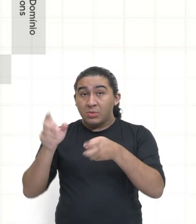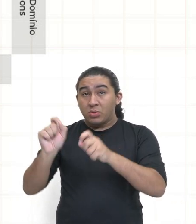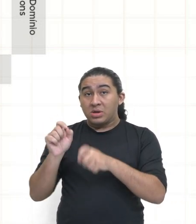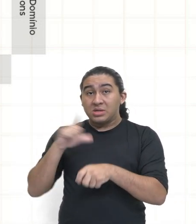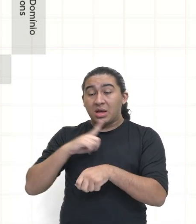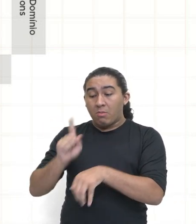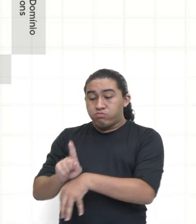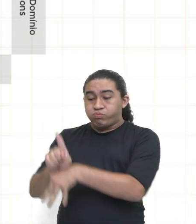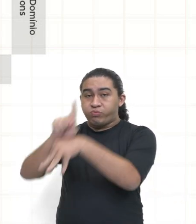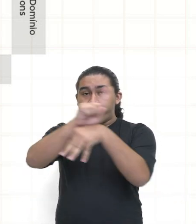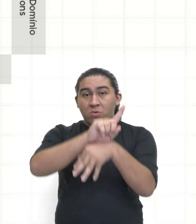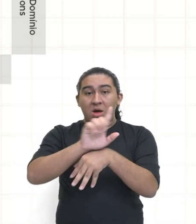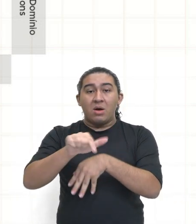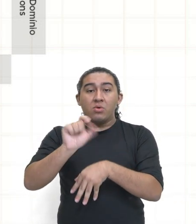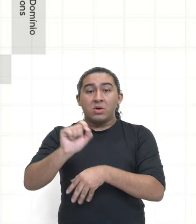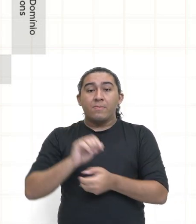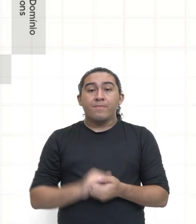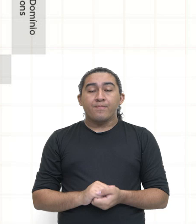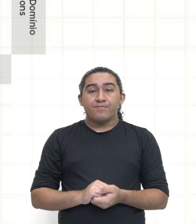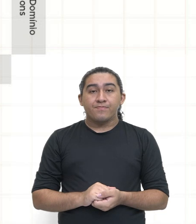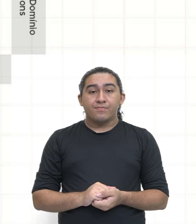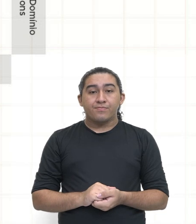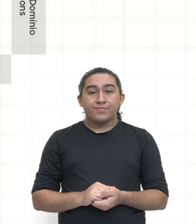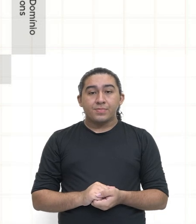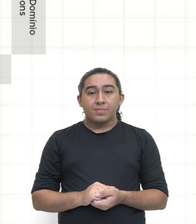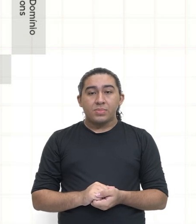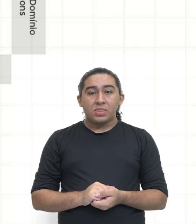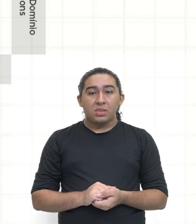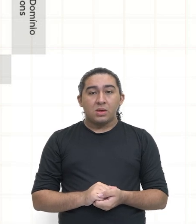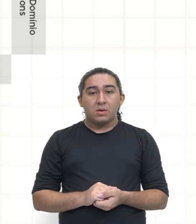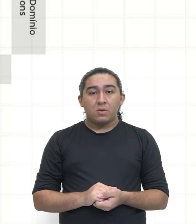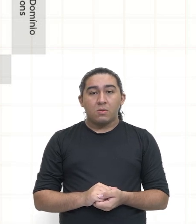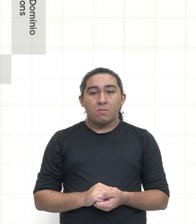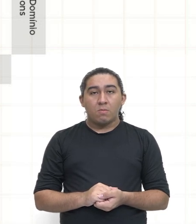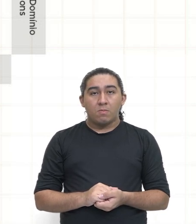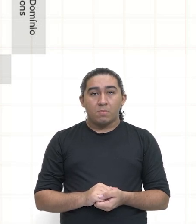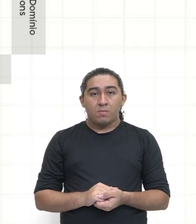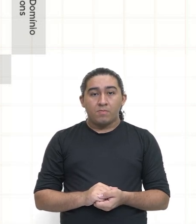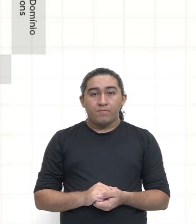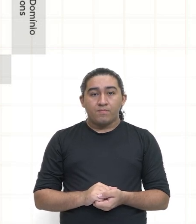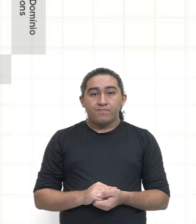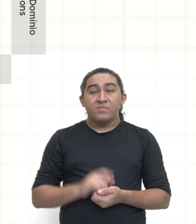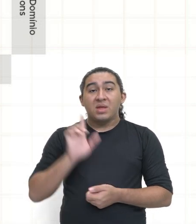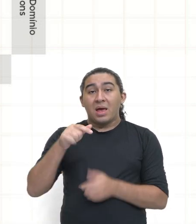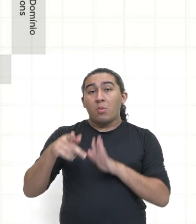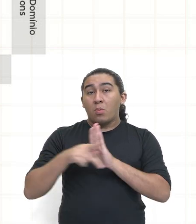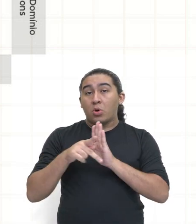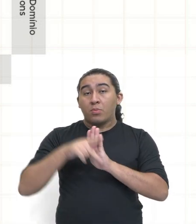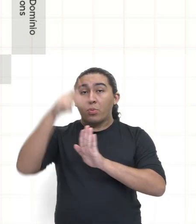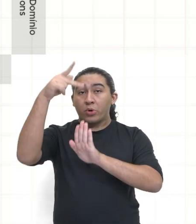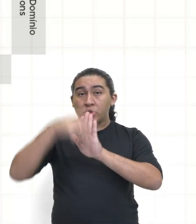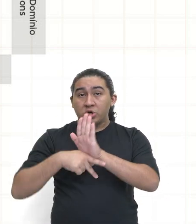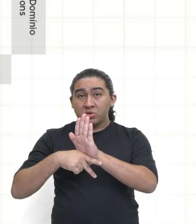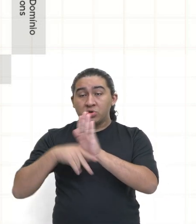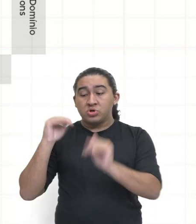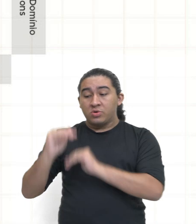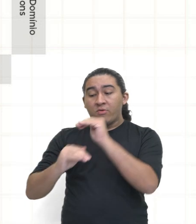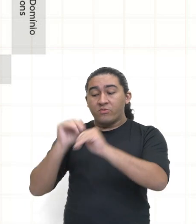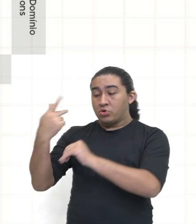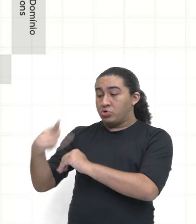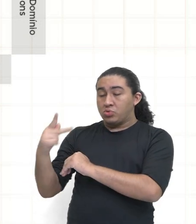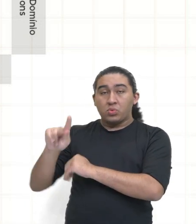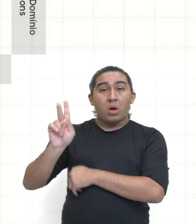justamente também o nome dado ao programa de lançamentos nucleares